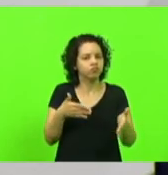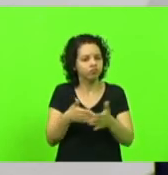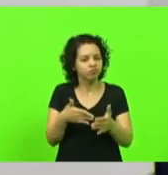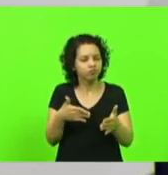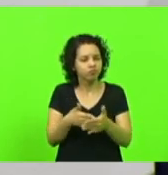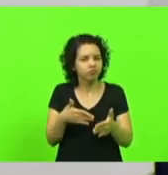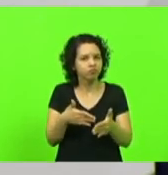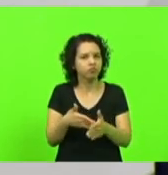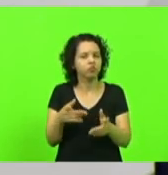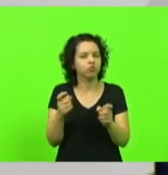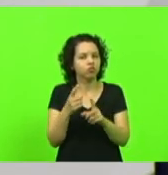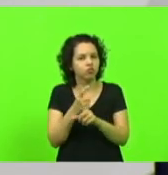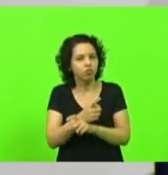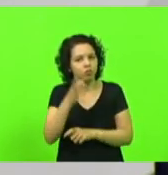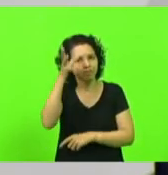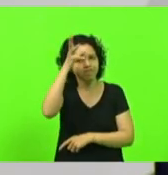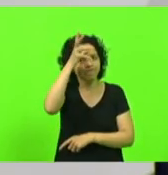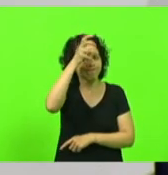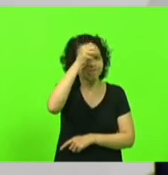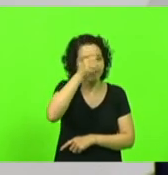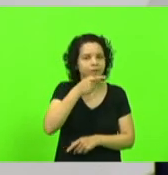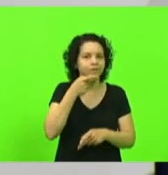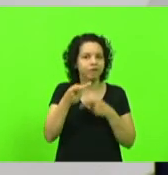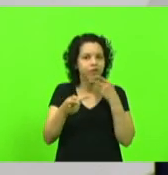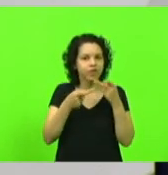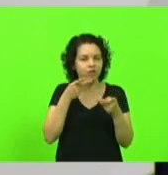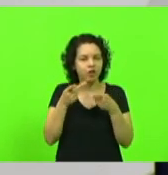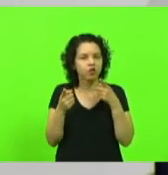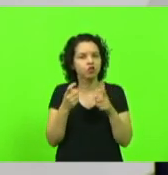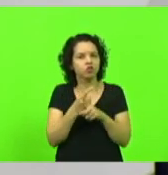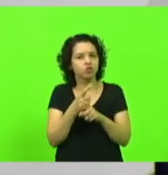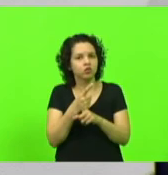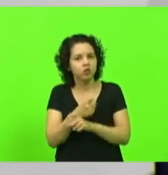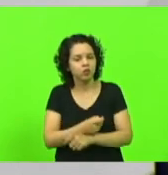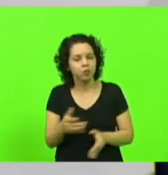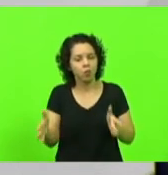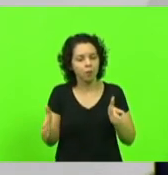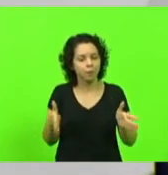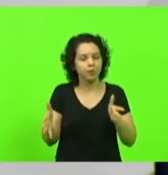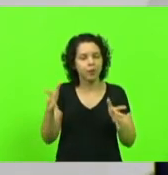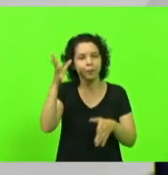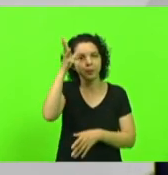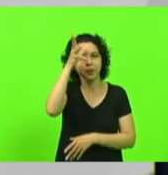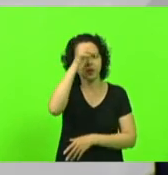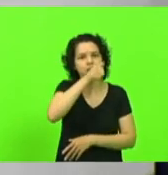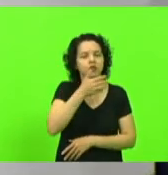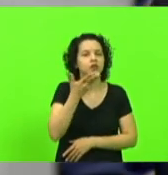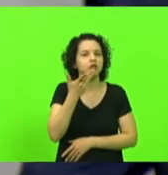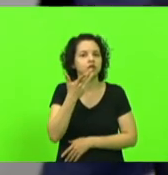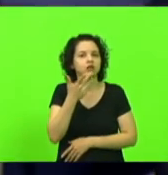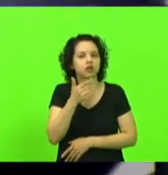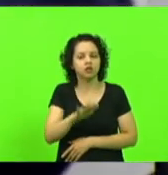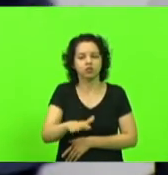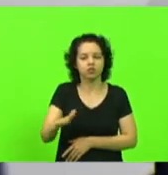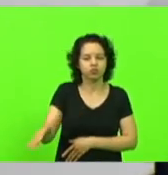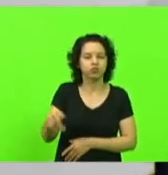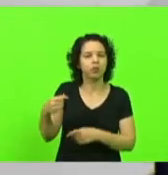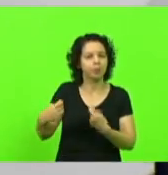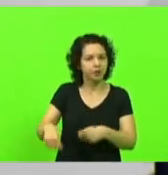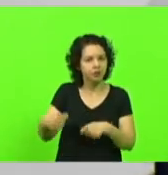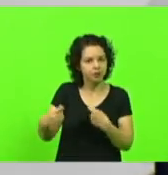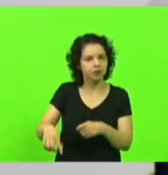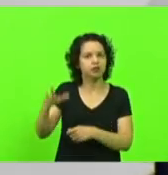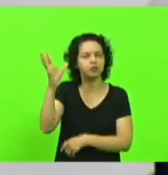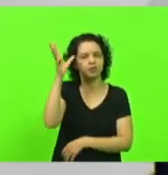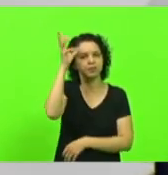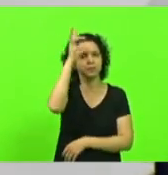fala, estamos prejudicando um dos principais momentos de aprendizado de crianças que estão ali precisando aprender.